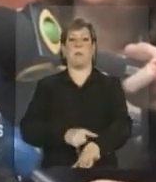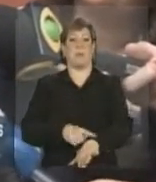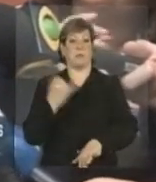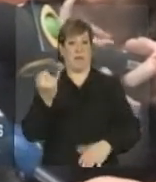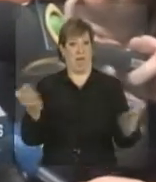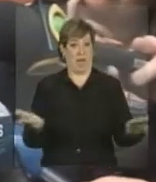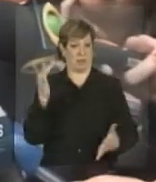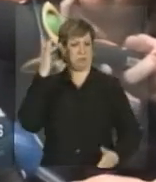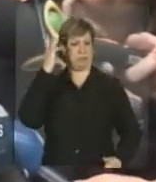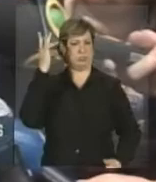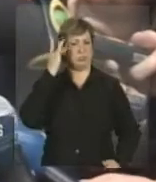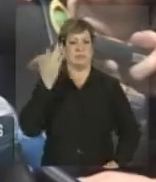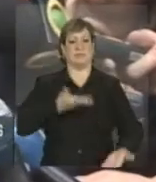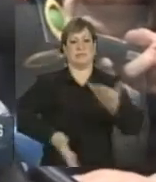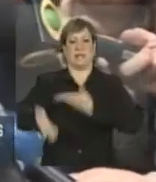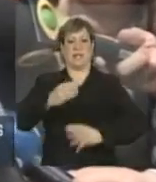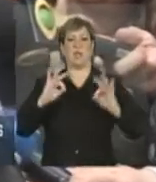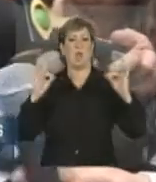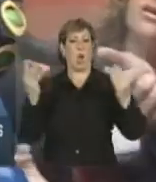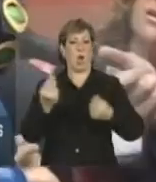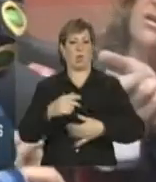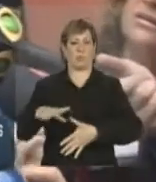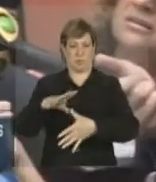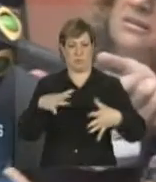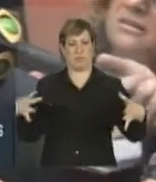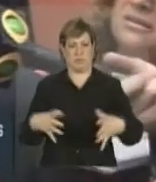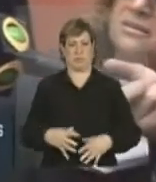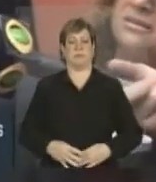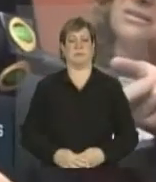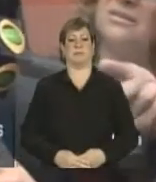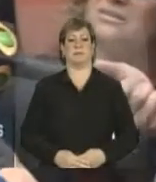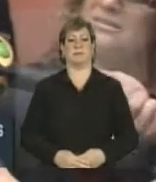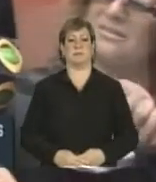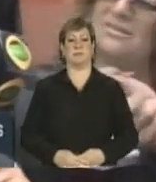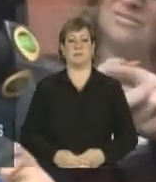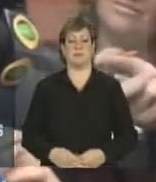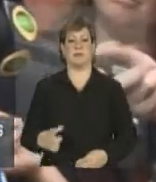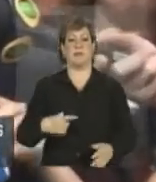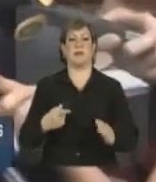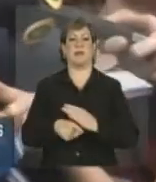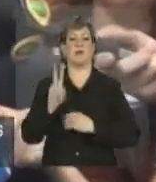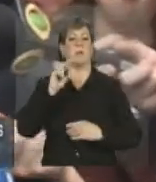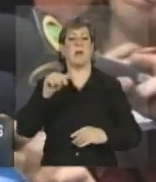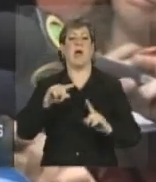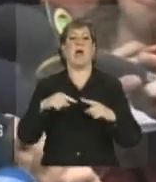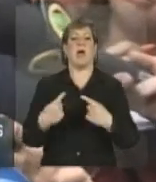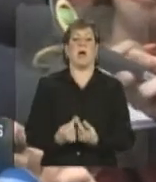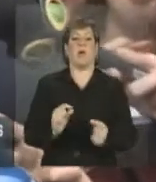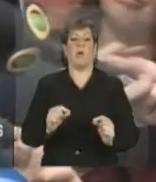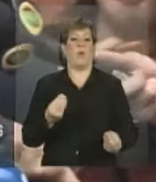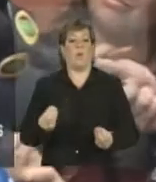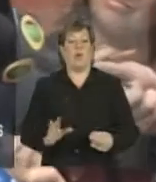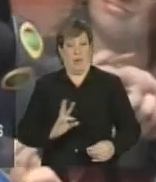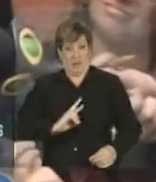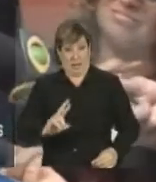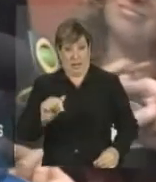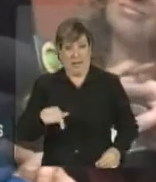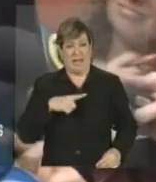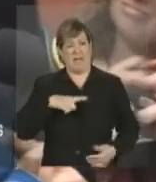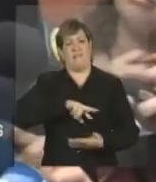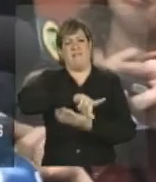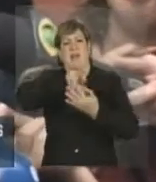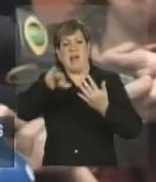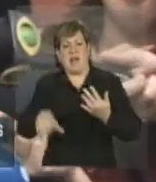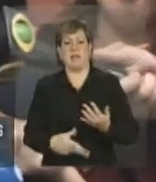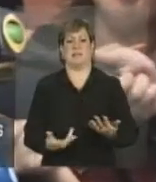de amadurecimento das relações entre todos os membros da região. Isso não mostra um fracasso dessa reunião? Não, mostra que existem várias maneiras da